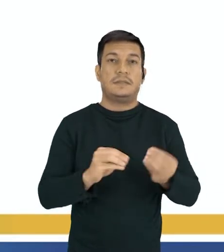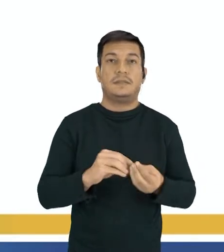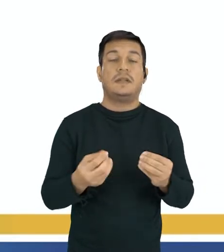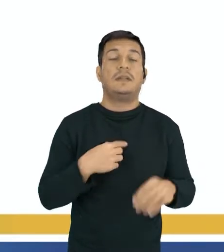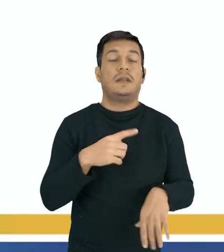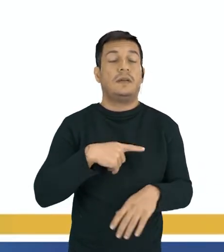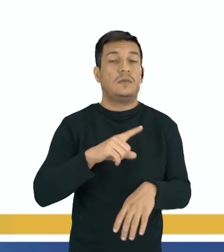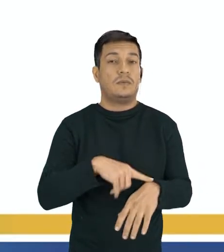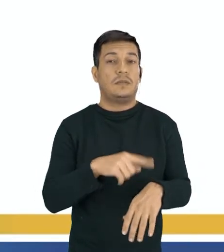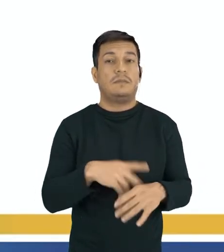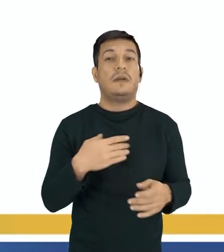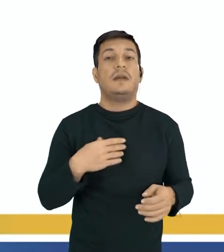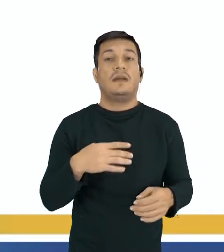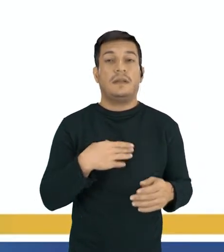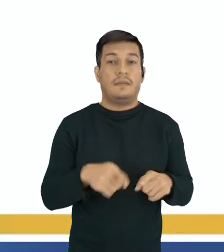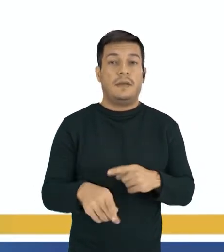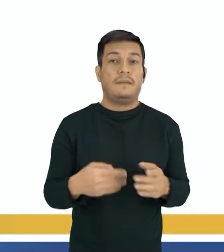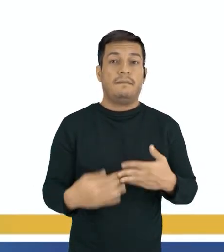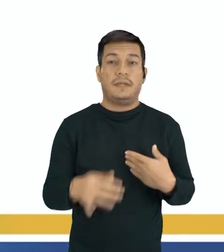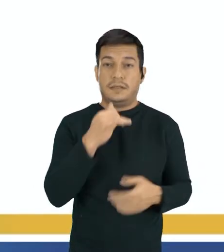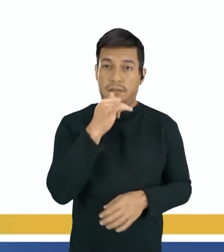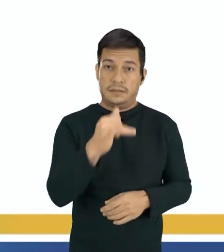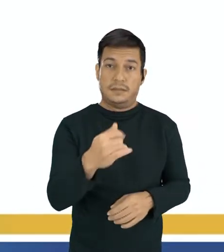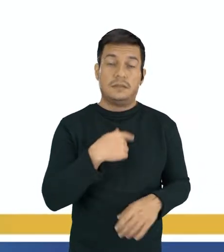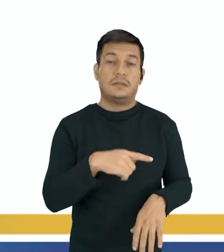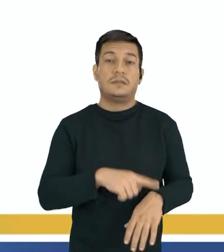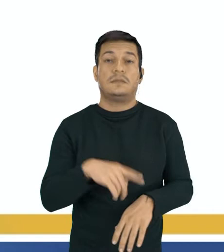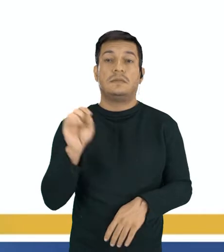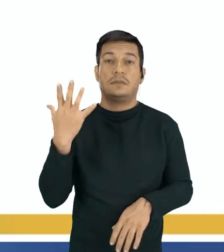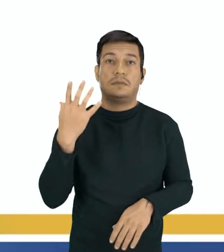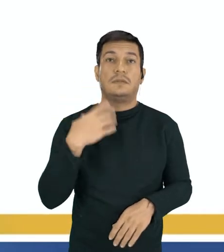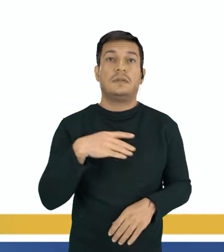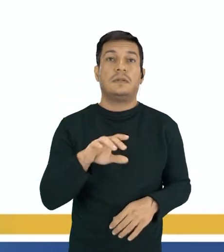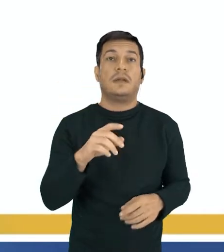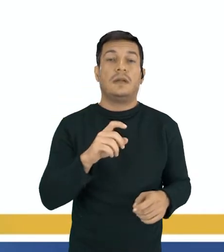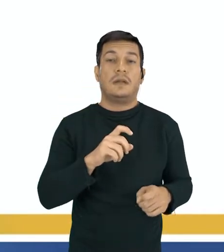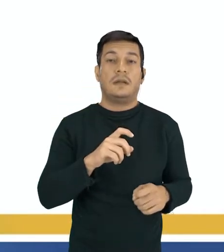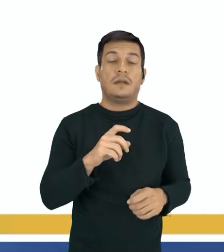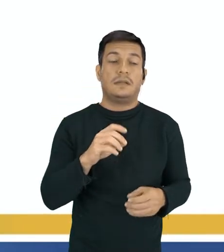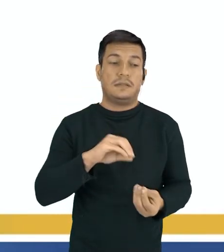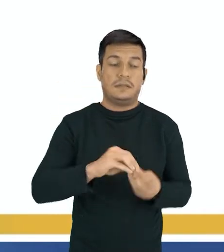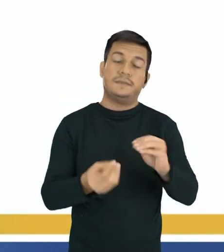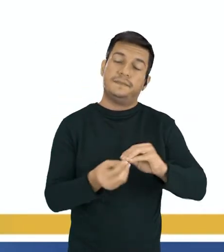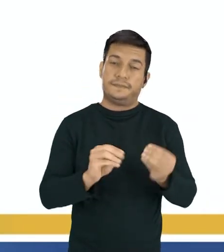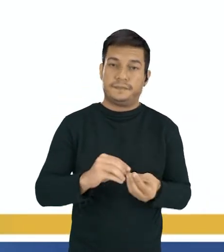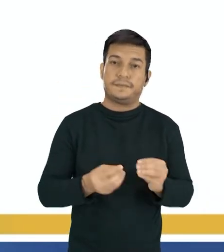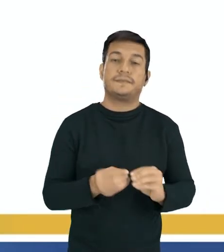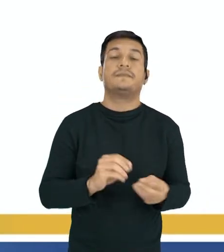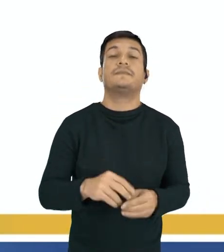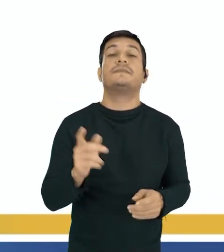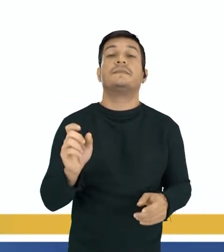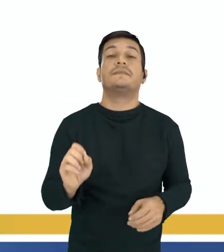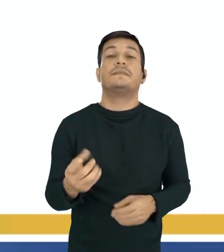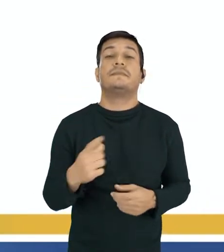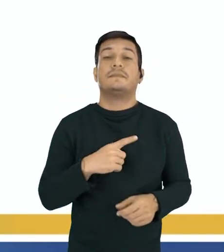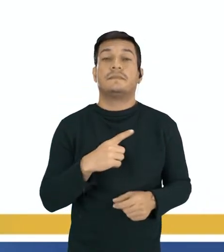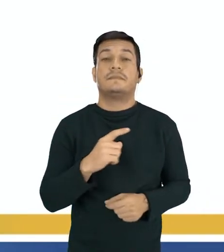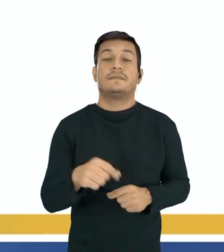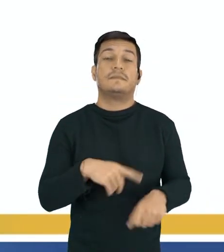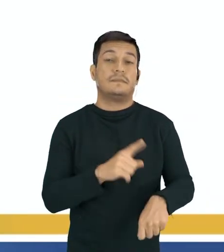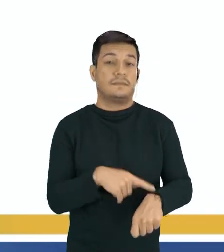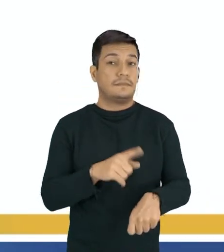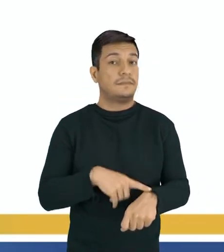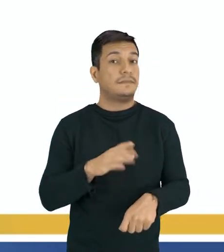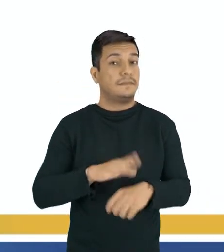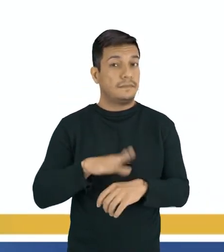e ao gasto energético. Com relação a tempo, na reprodução sexuada, essa reprodução, esse tempo ele é